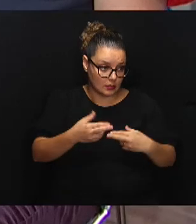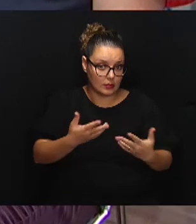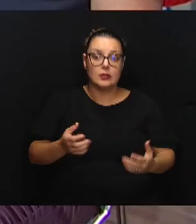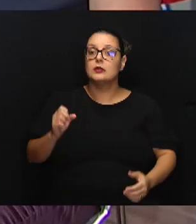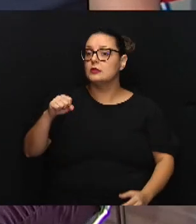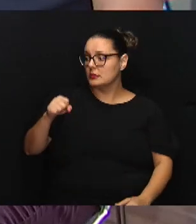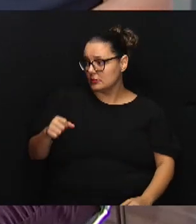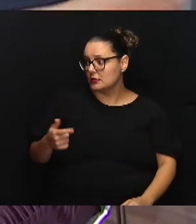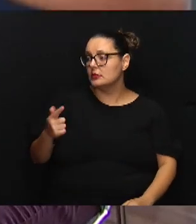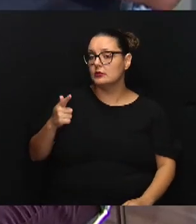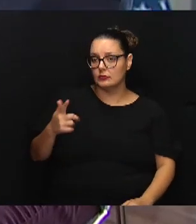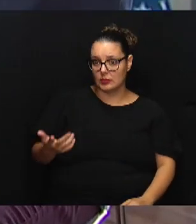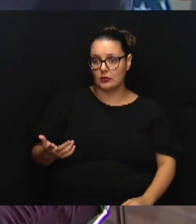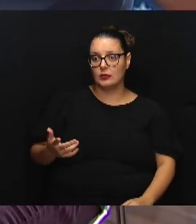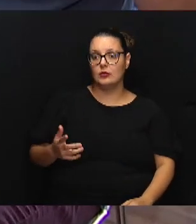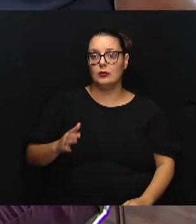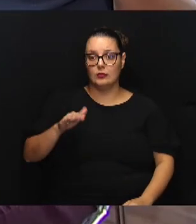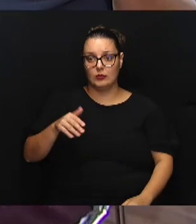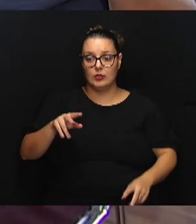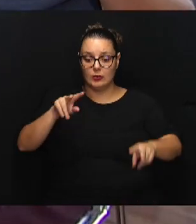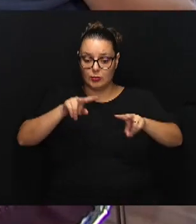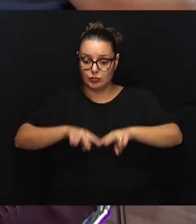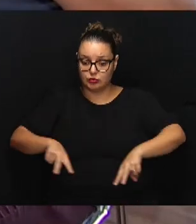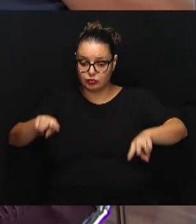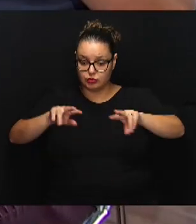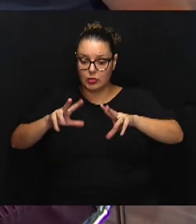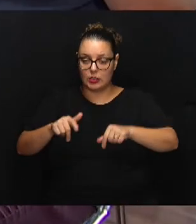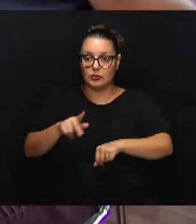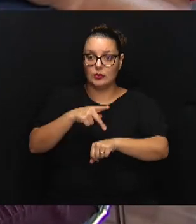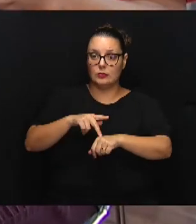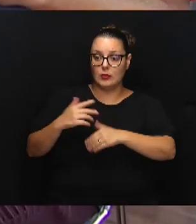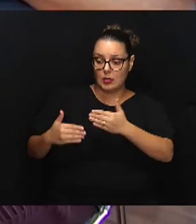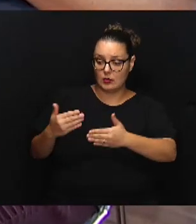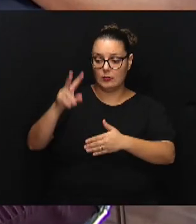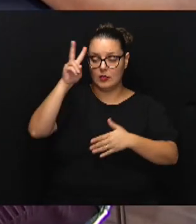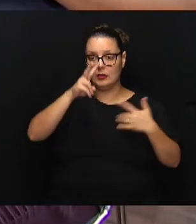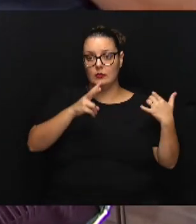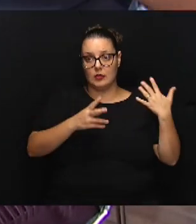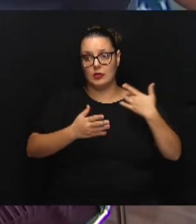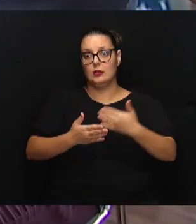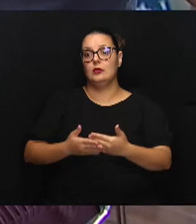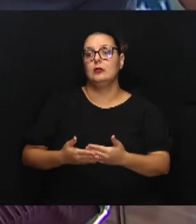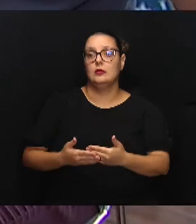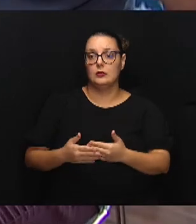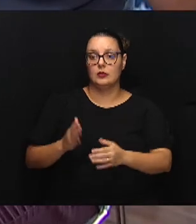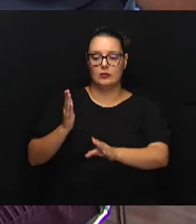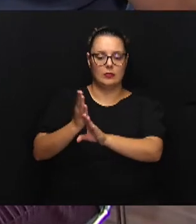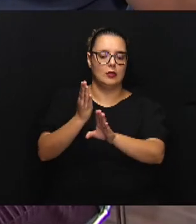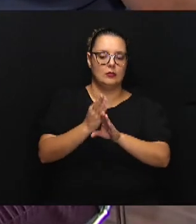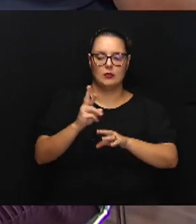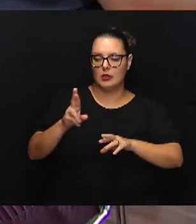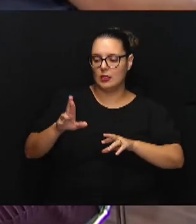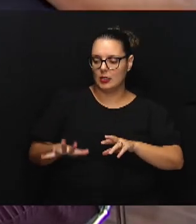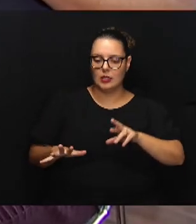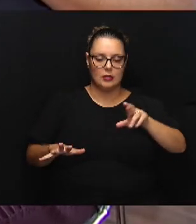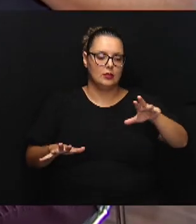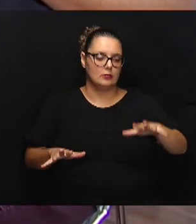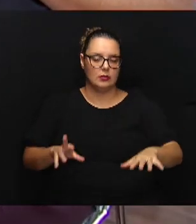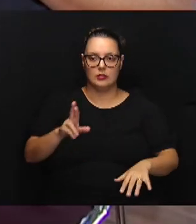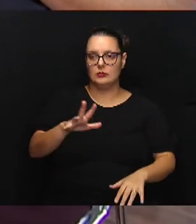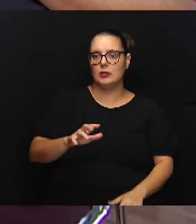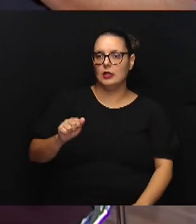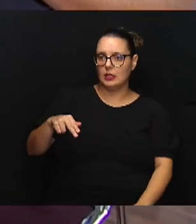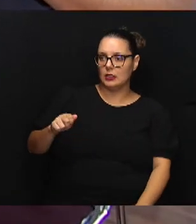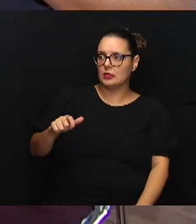Maicon? com a geografia, né? Quando a gente olha o desenho do país, né, num processo histórico, a gente encontra regionalidades em relação ao